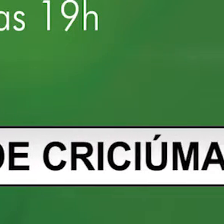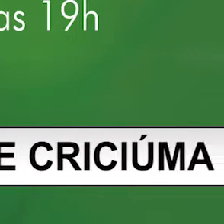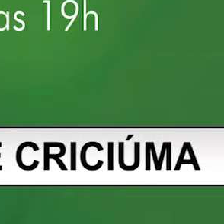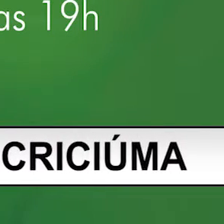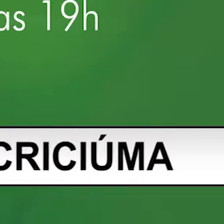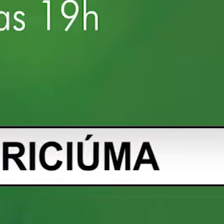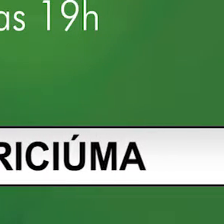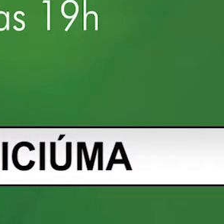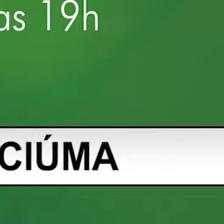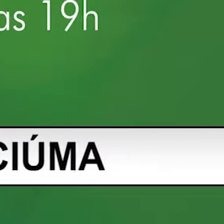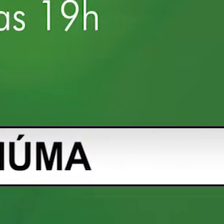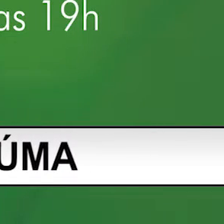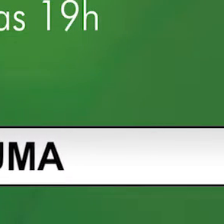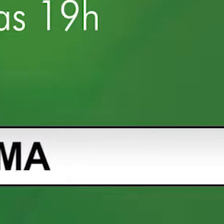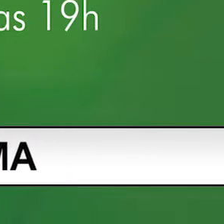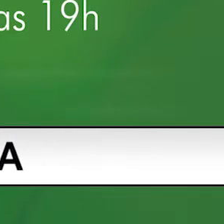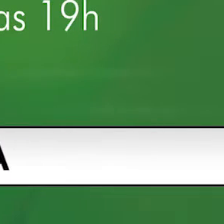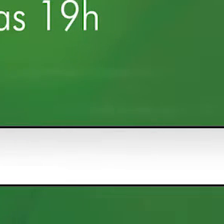Thank you.